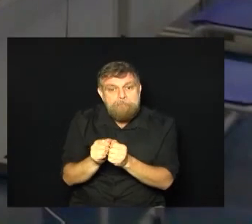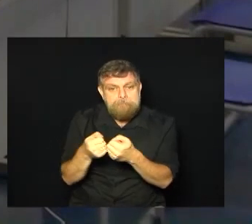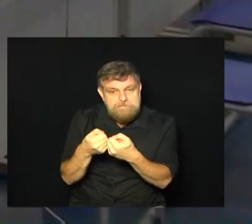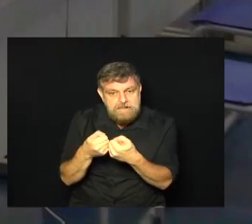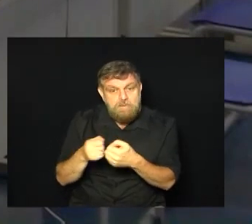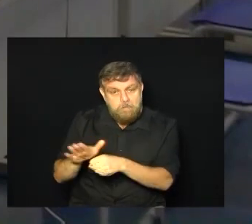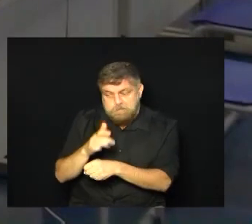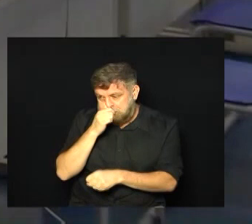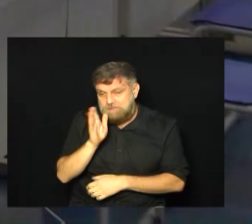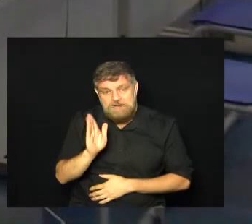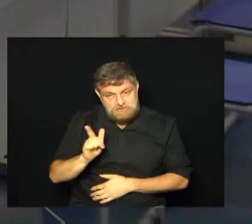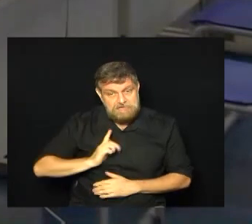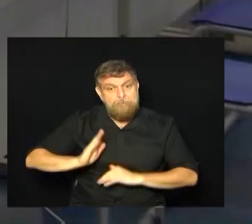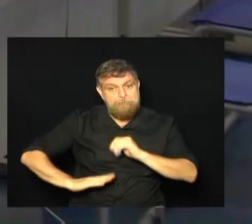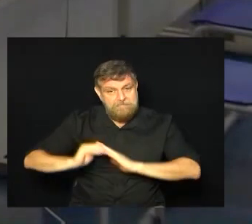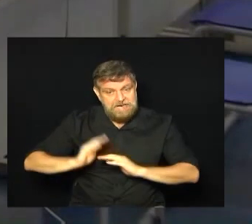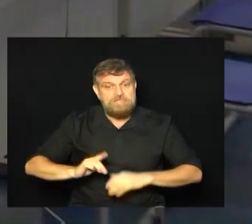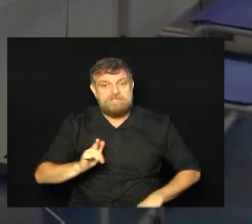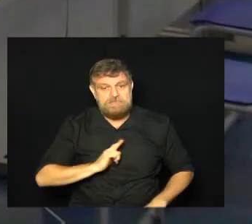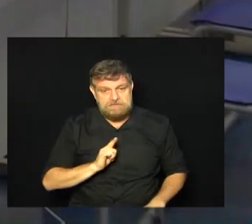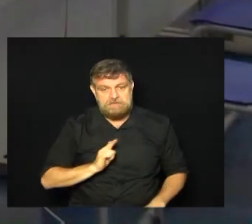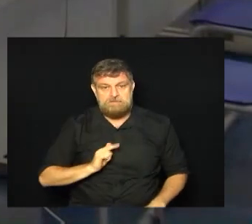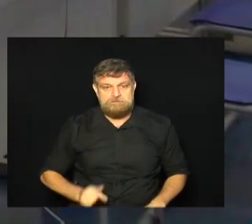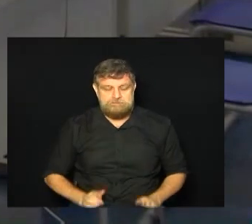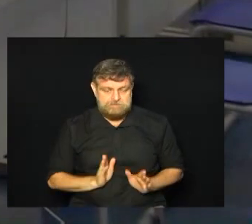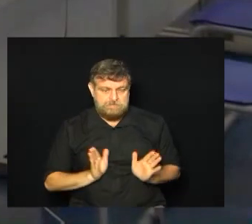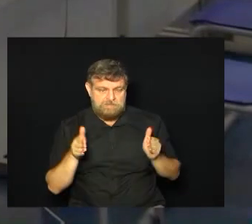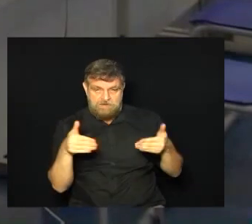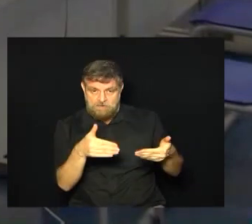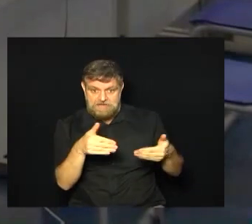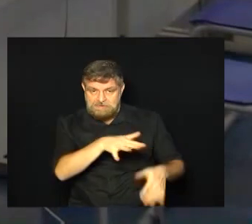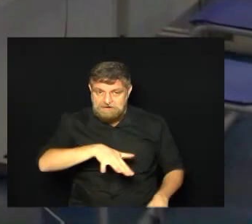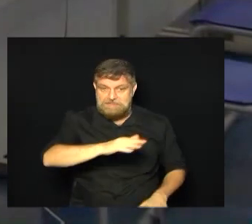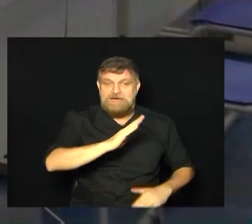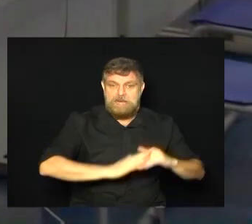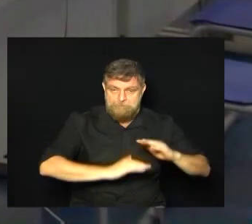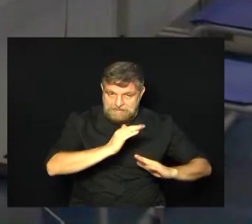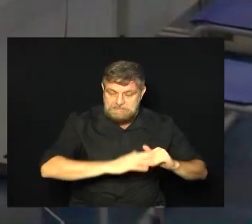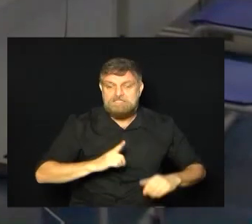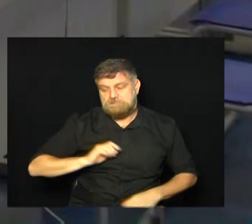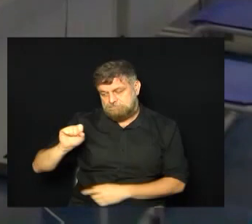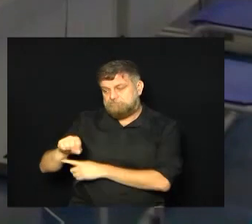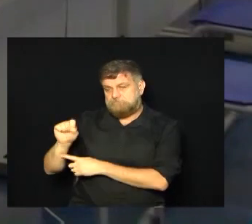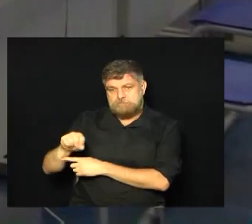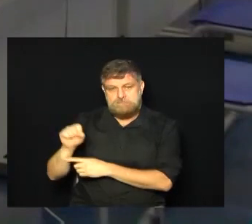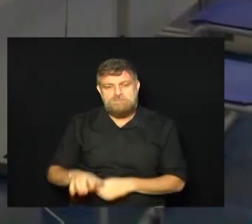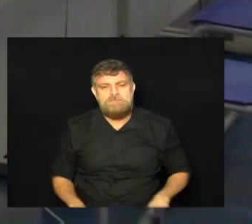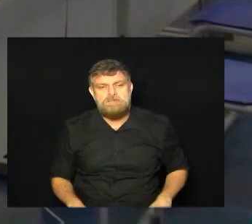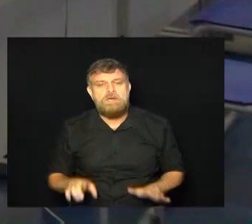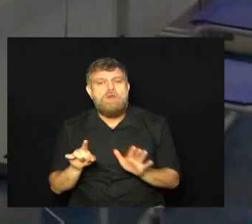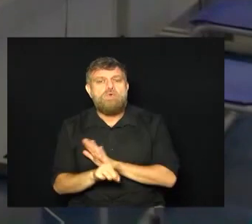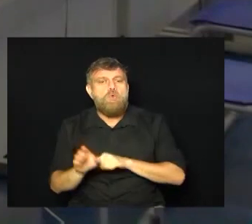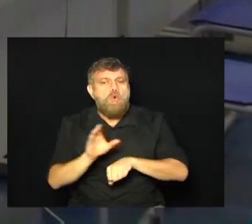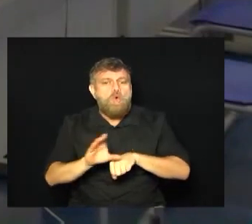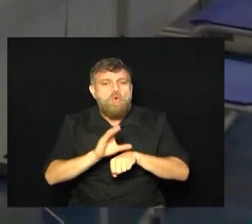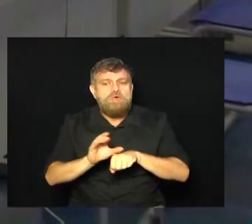aula prática. Todos os cursos que têm esse viés prático têm aula prática sim na escola. Quais os cursos mais